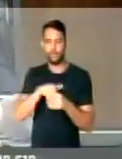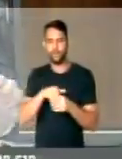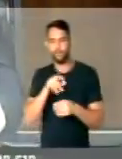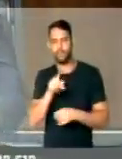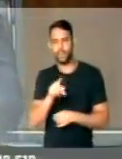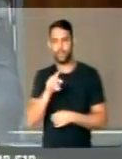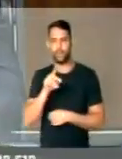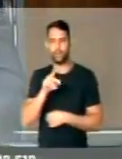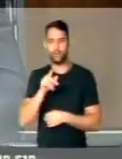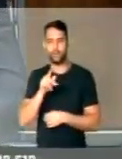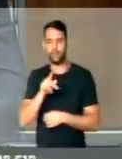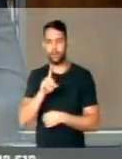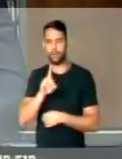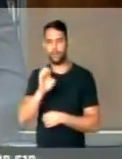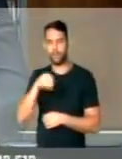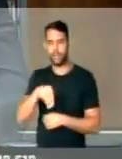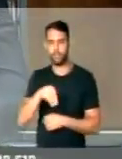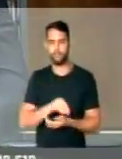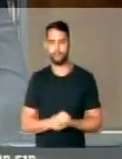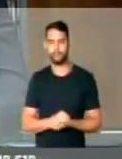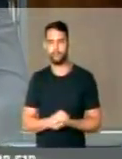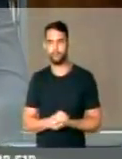PTB. Democrata. DEM.